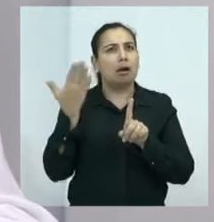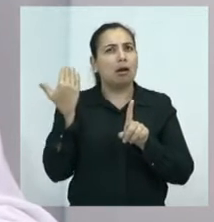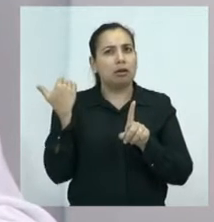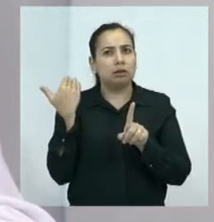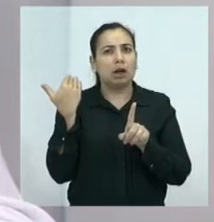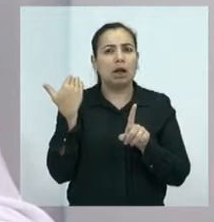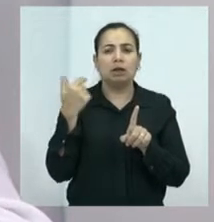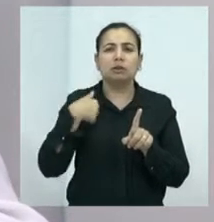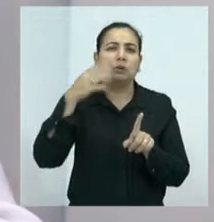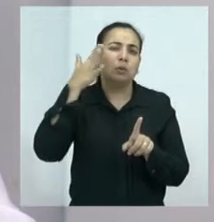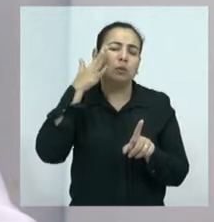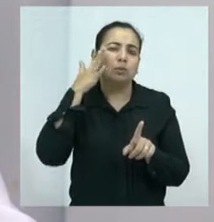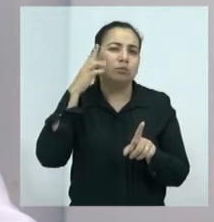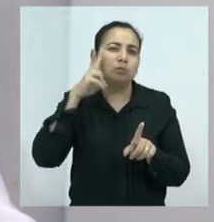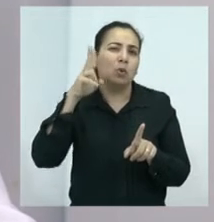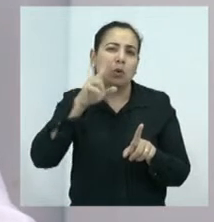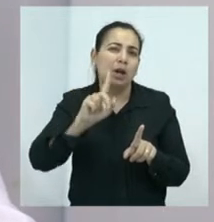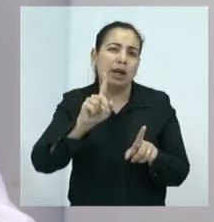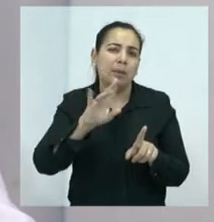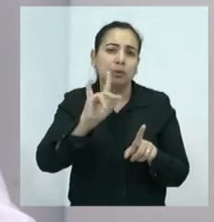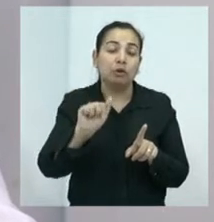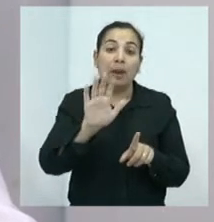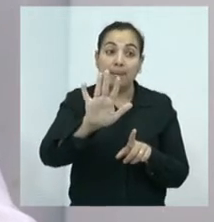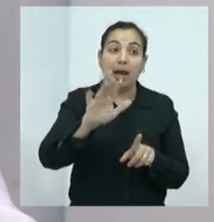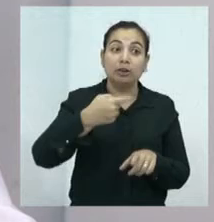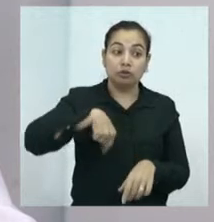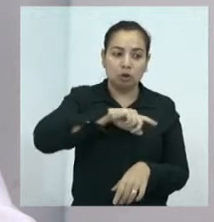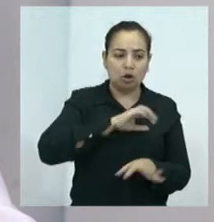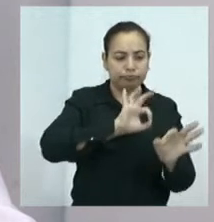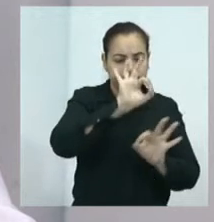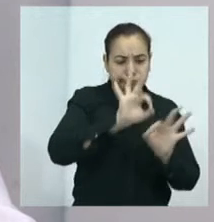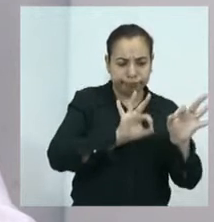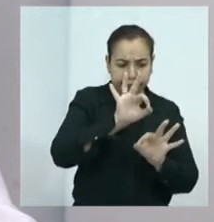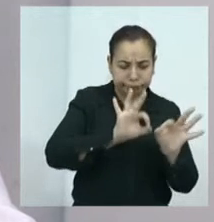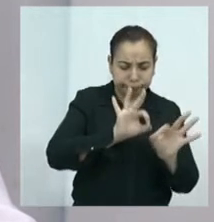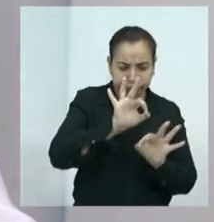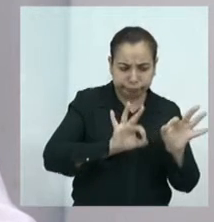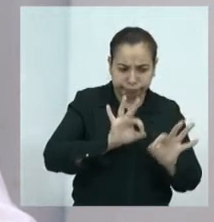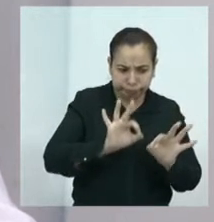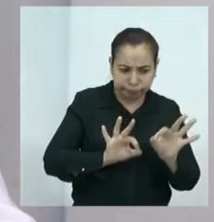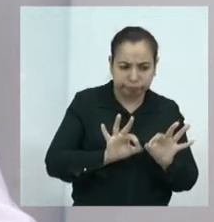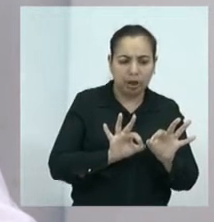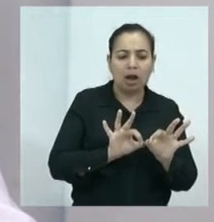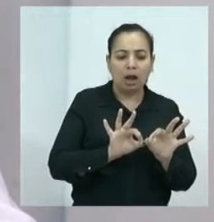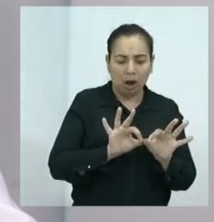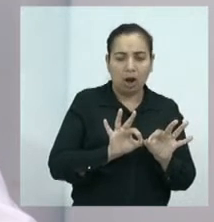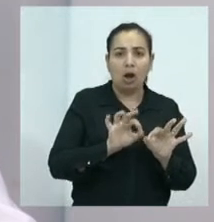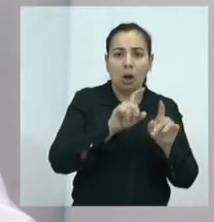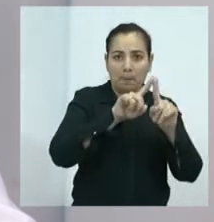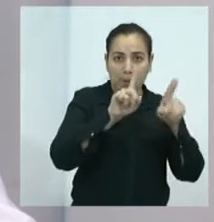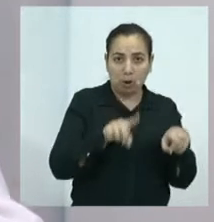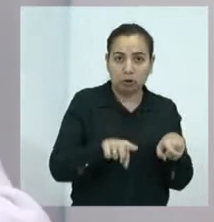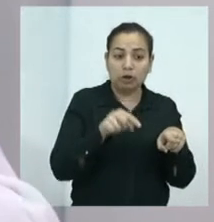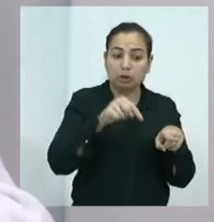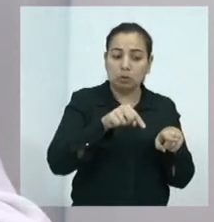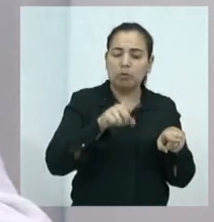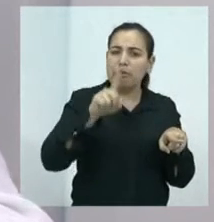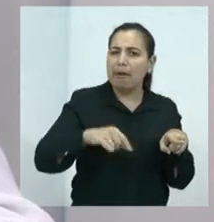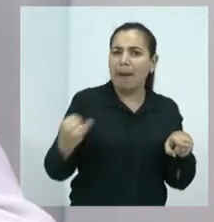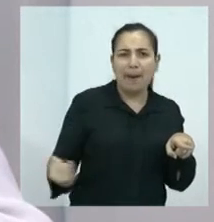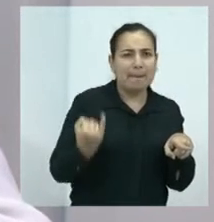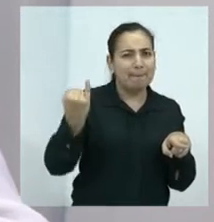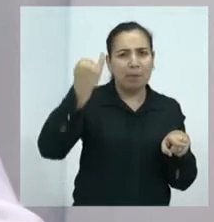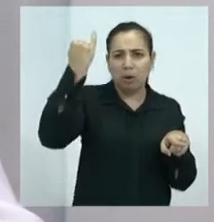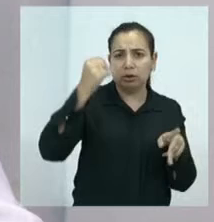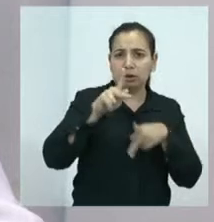gente mandou para a Câmara Municipal também um instrumento que é extremamente importante para a população negra e para a cidade também